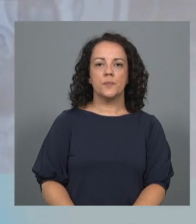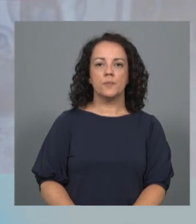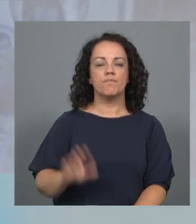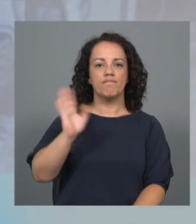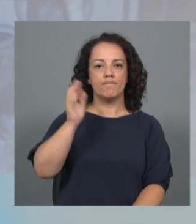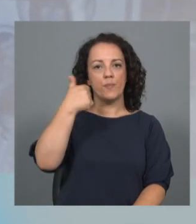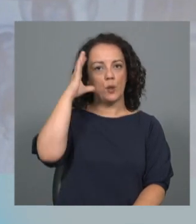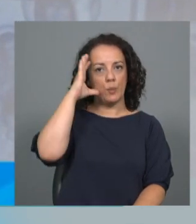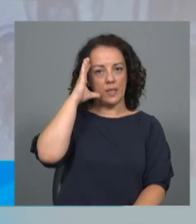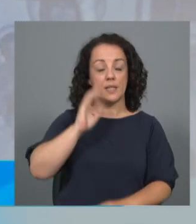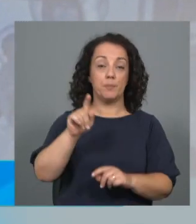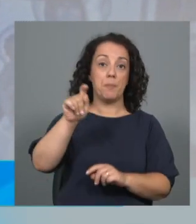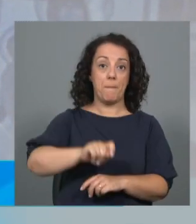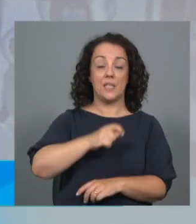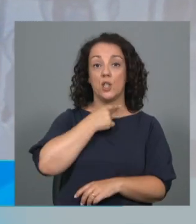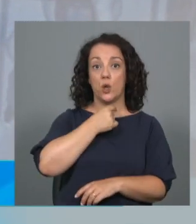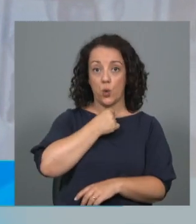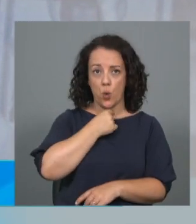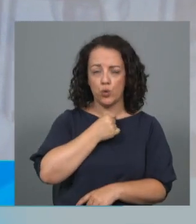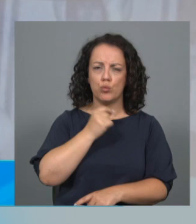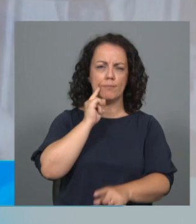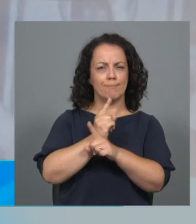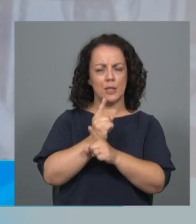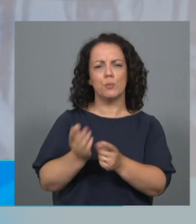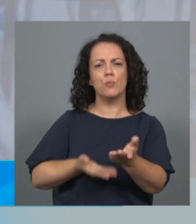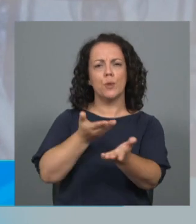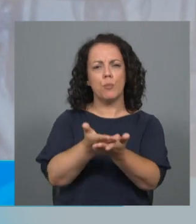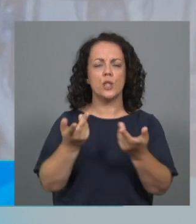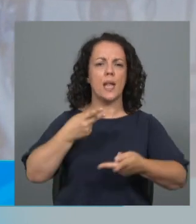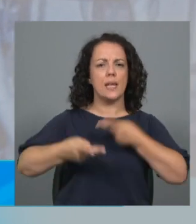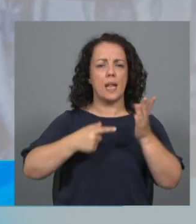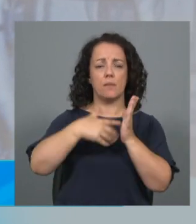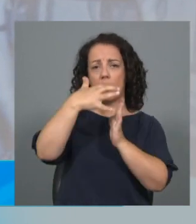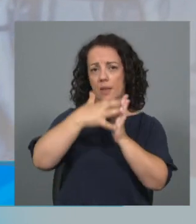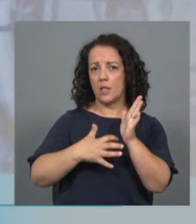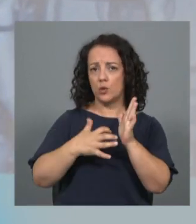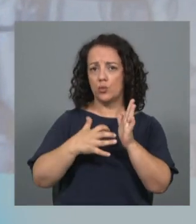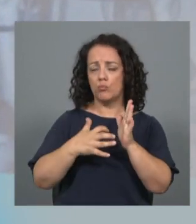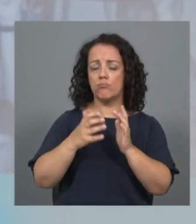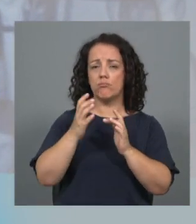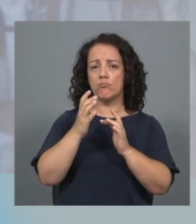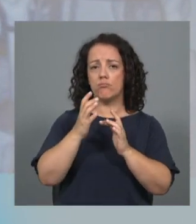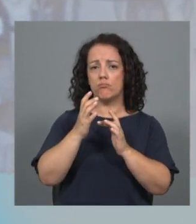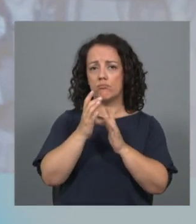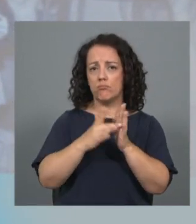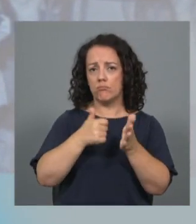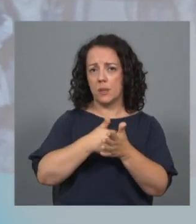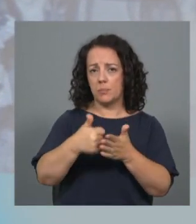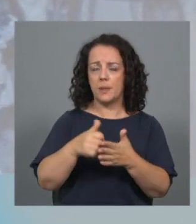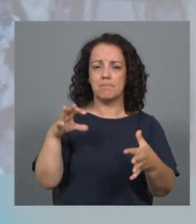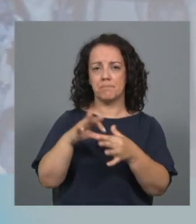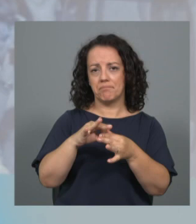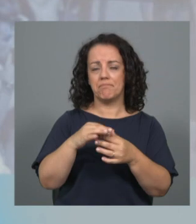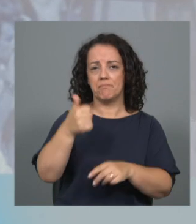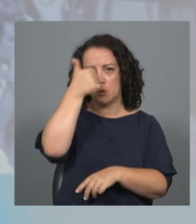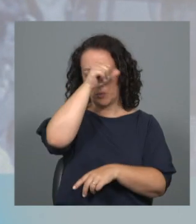Olá, muito boa tarde. No mês de agosto não deixamos de lhe propor pistas de análise aos textos da Bíblia, nomeadamente os que são lidos nas missas de domingo,